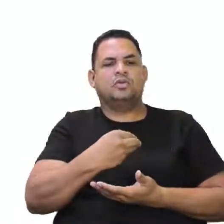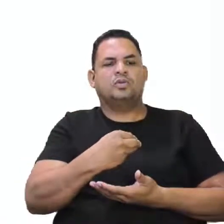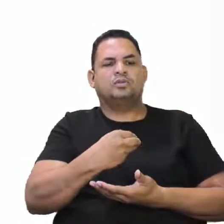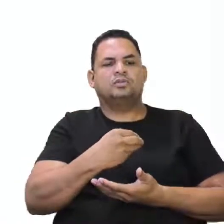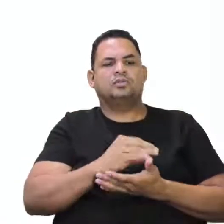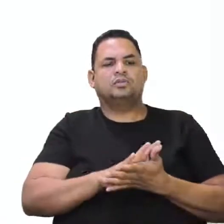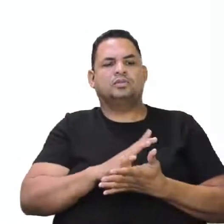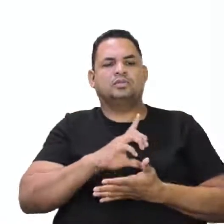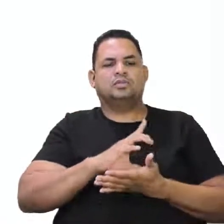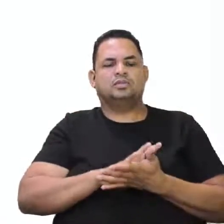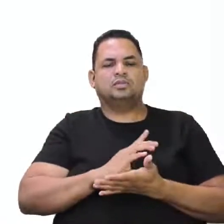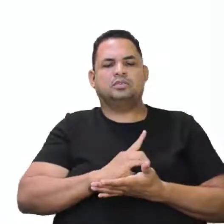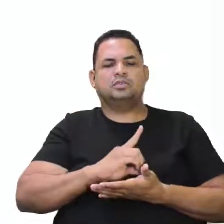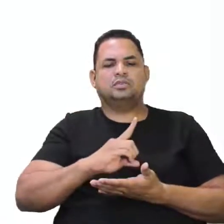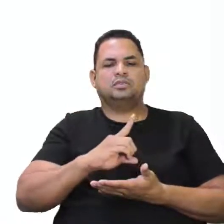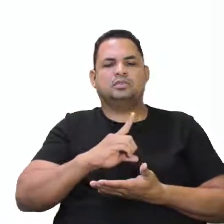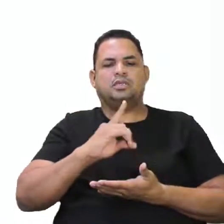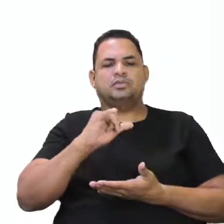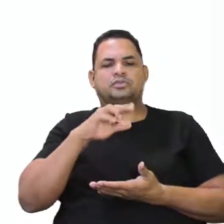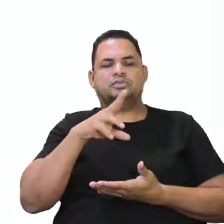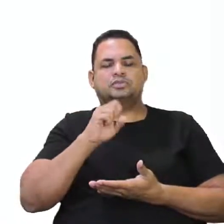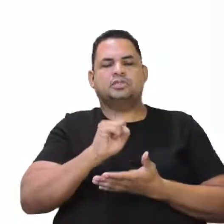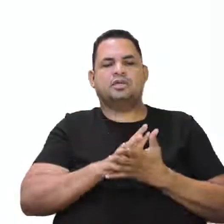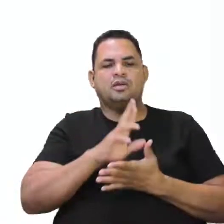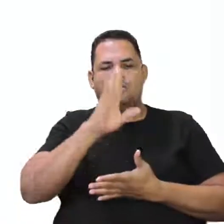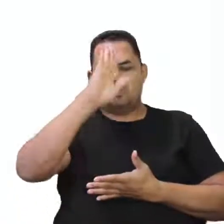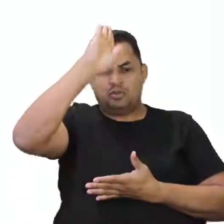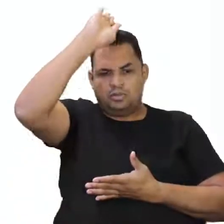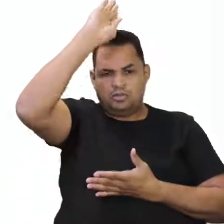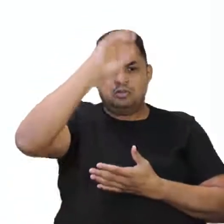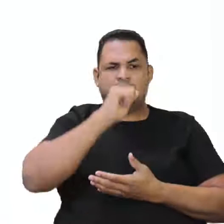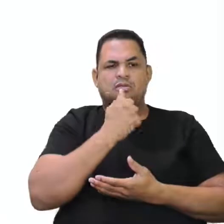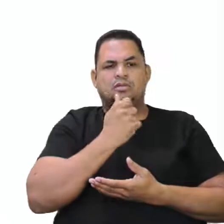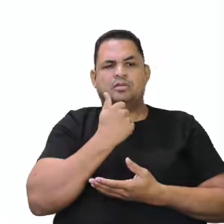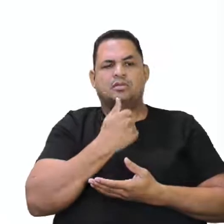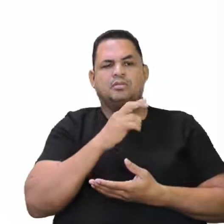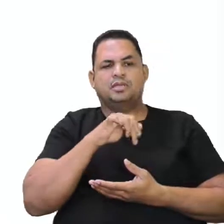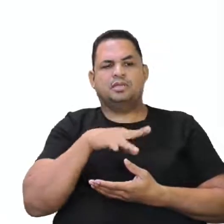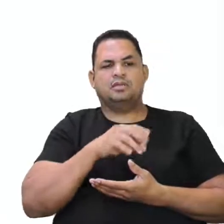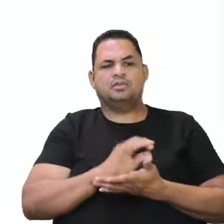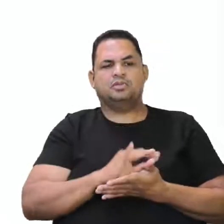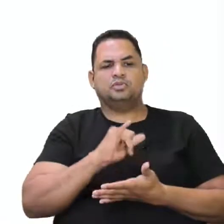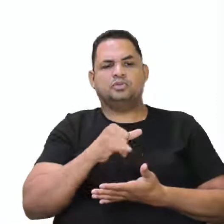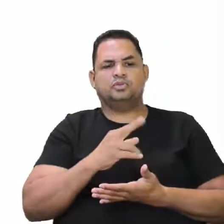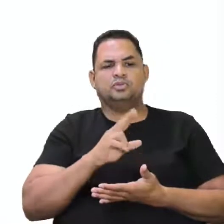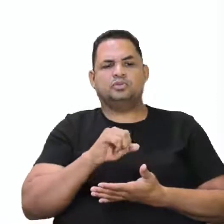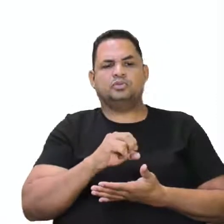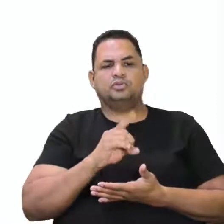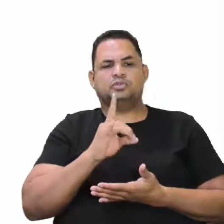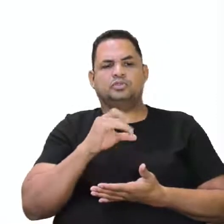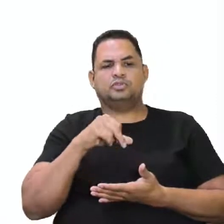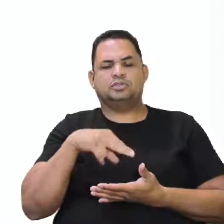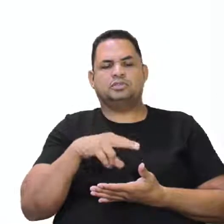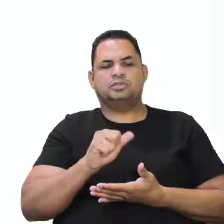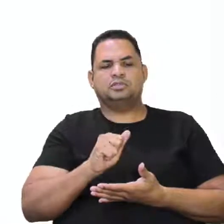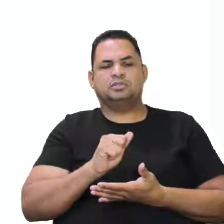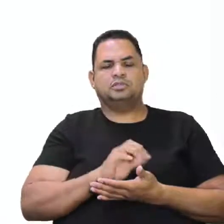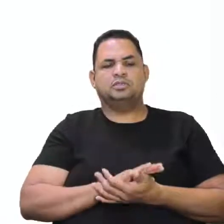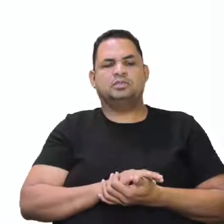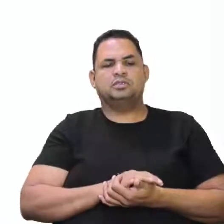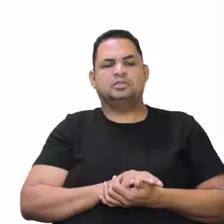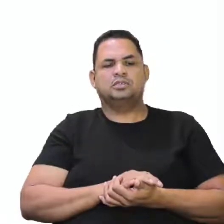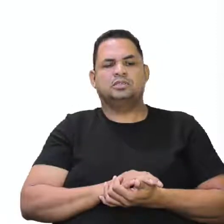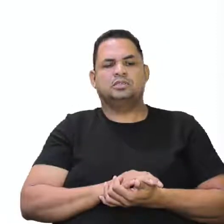qual deusa romana? E você tem as opções A, Minerva, B, Juno, C,